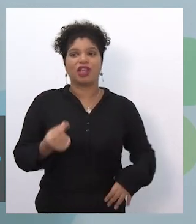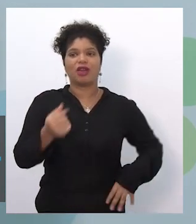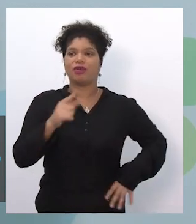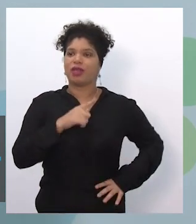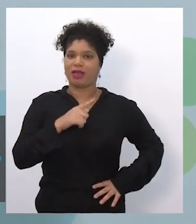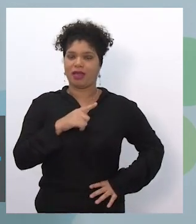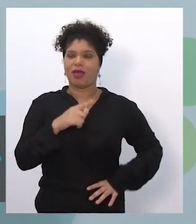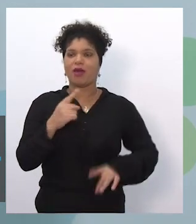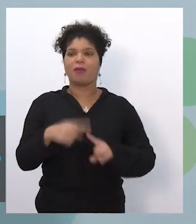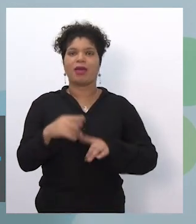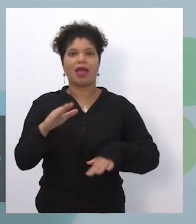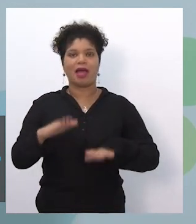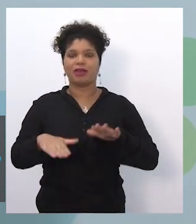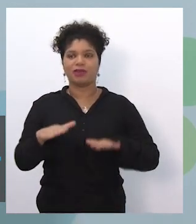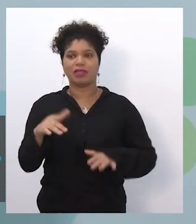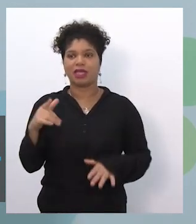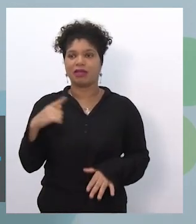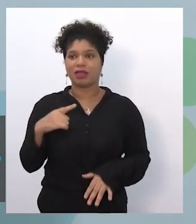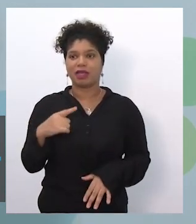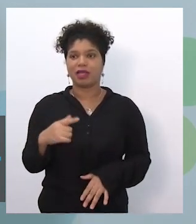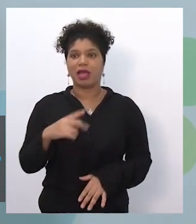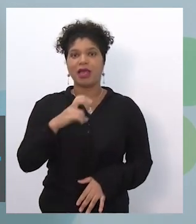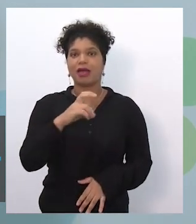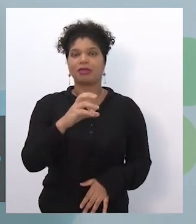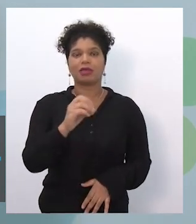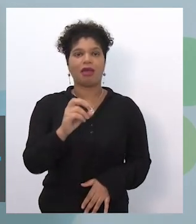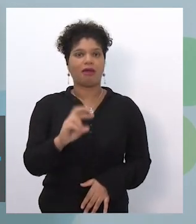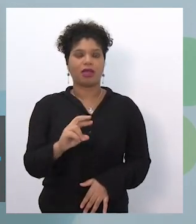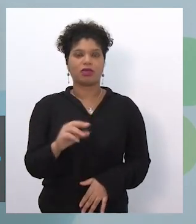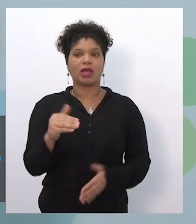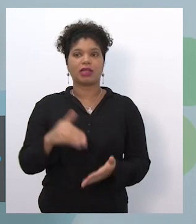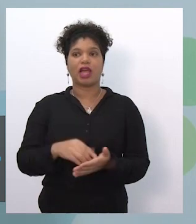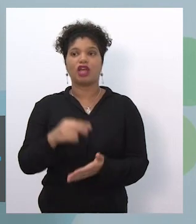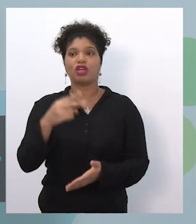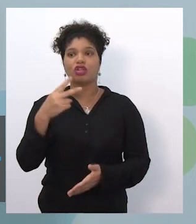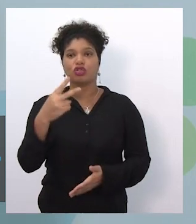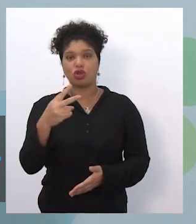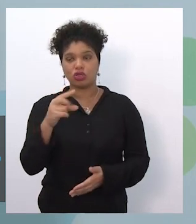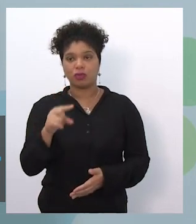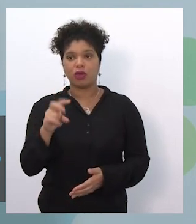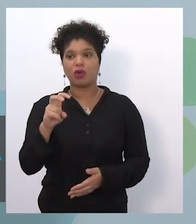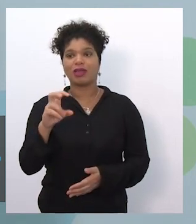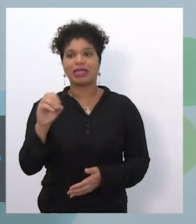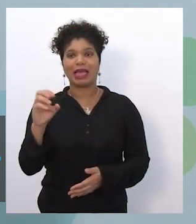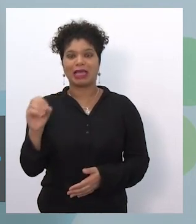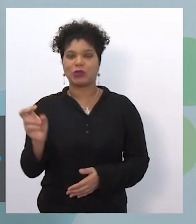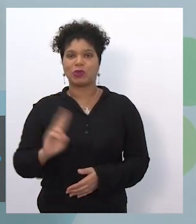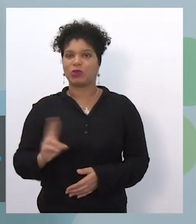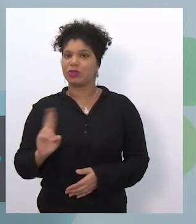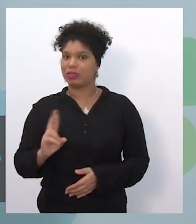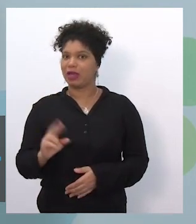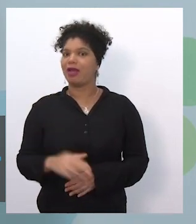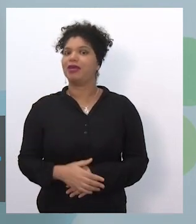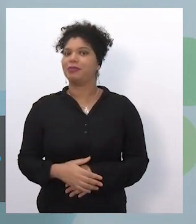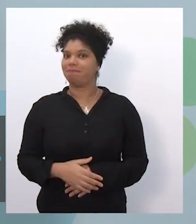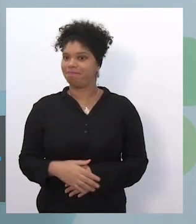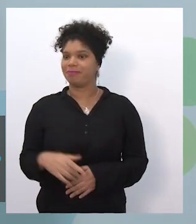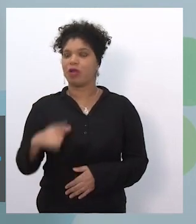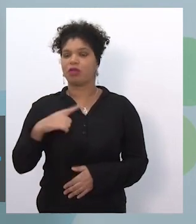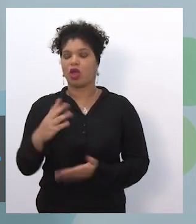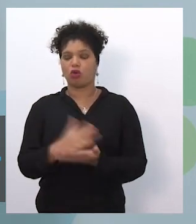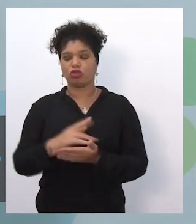vai ter processadores aí hoje de R$500 até R$2.500, então varia bastante de processador para